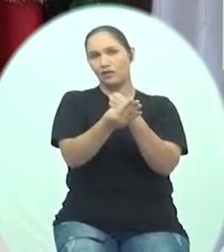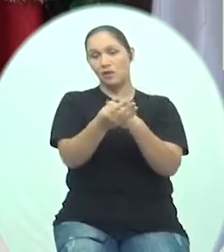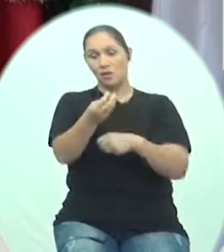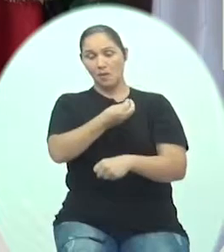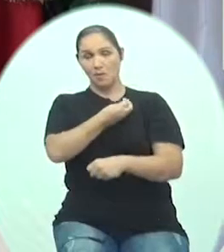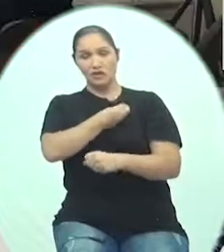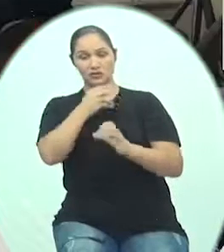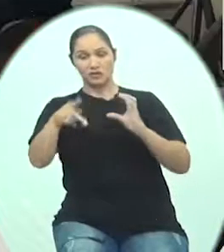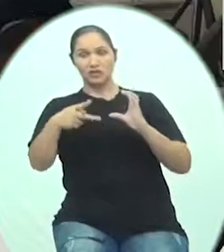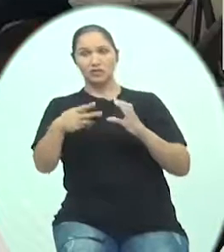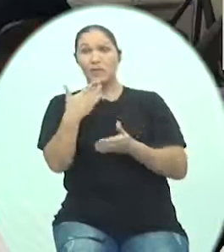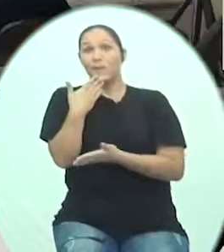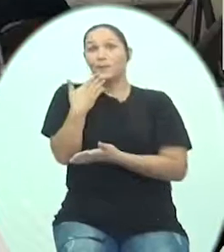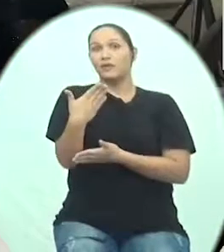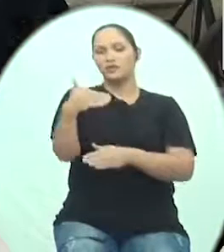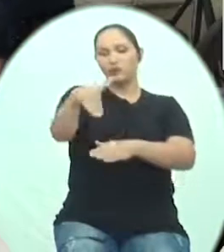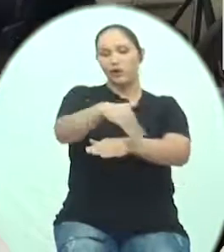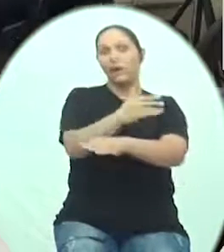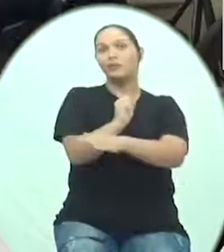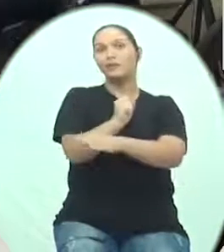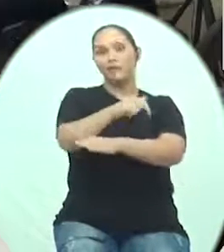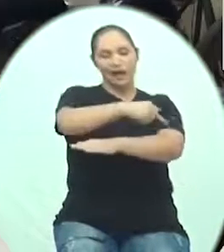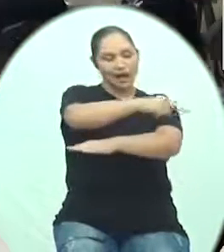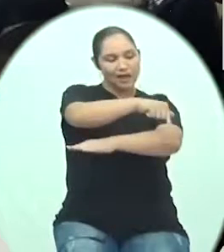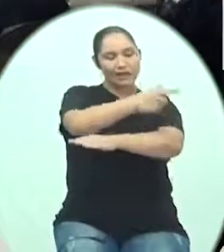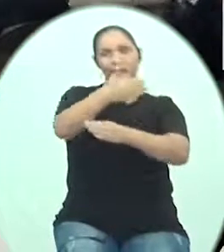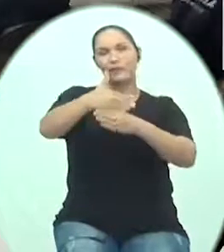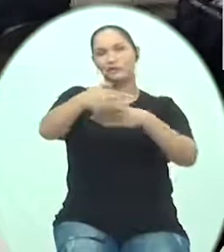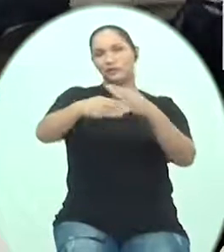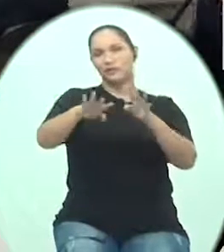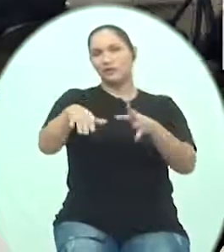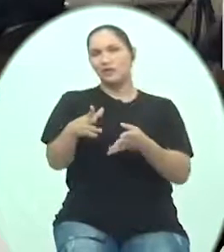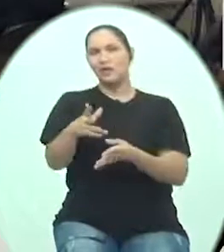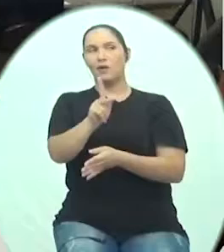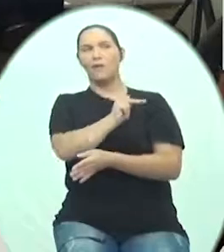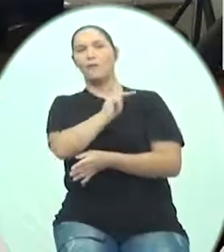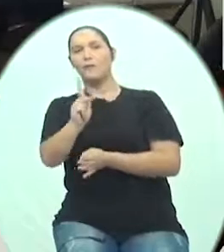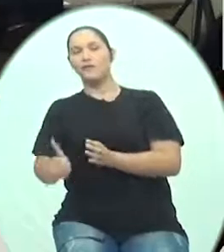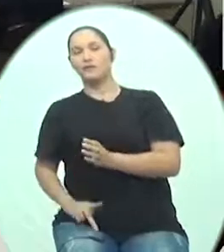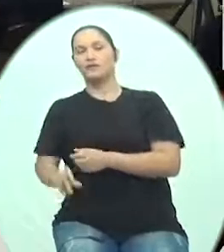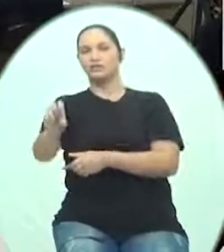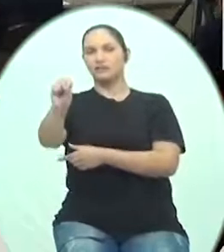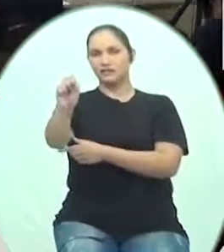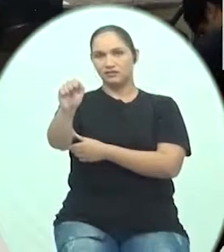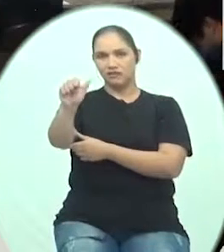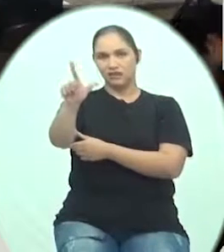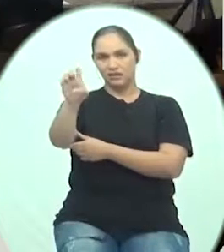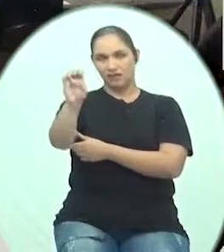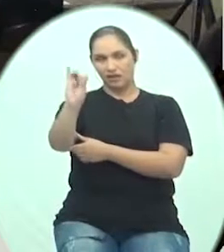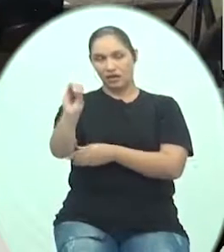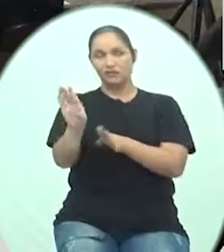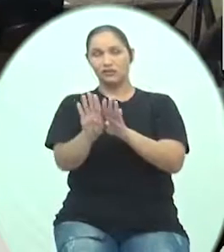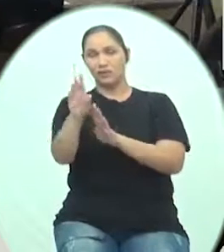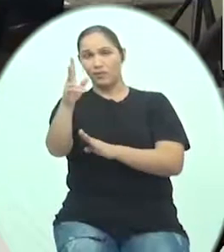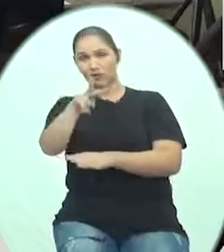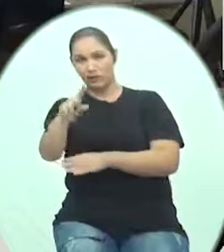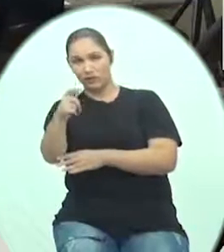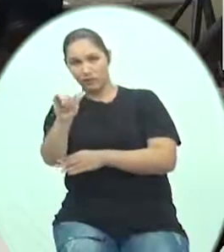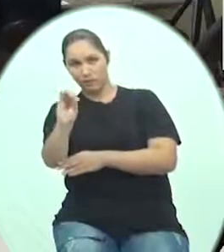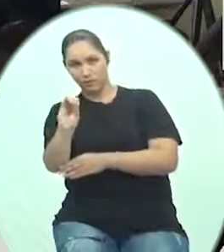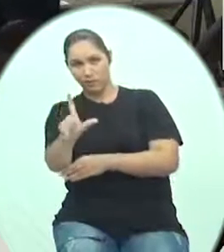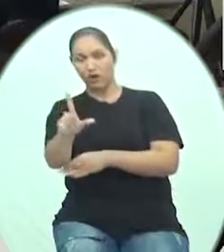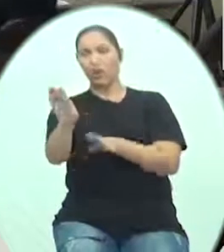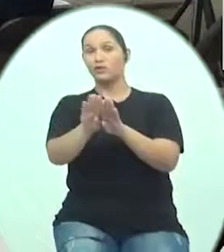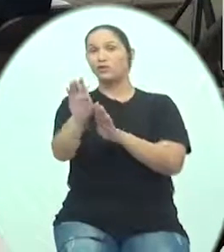esteve lá o vereador o presidente salé Paiol e o adem Zinho juntamente estávamos junto levamos